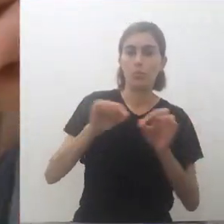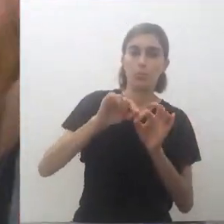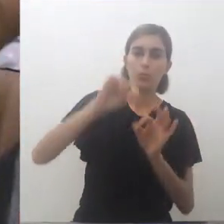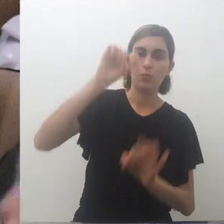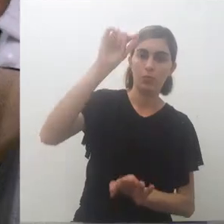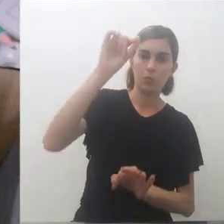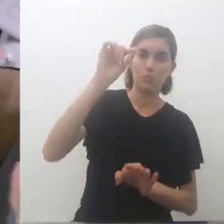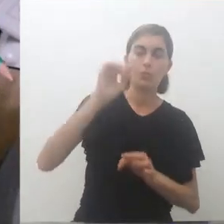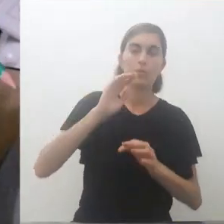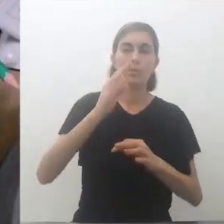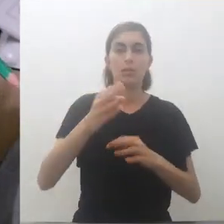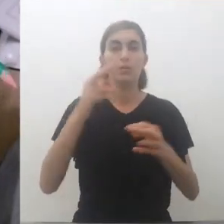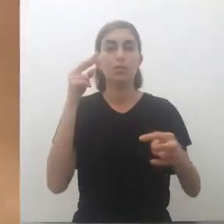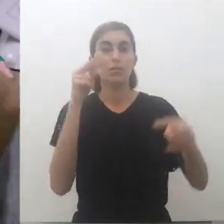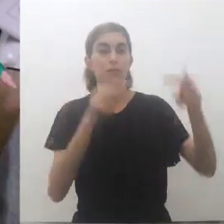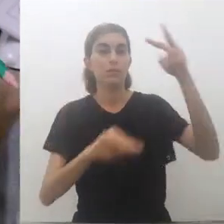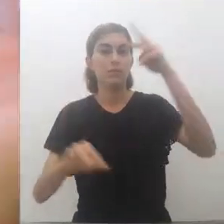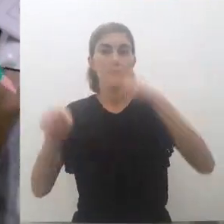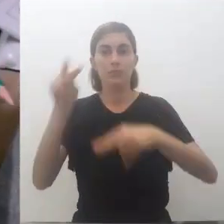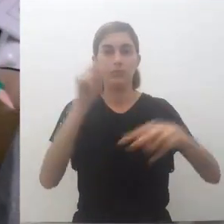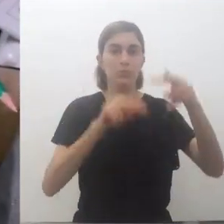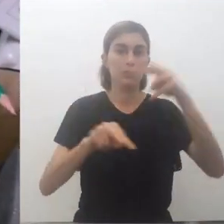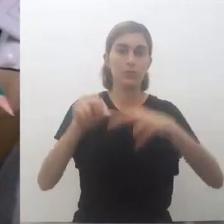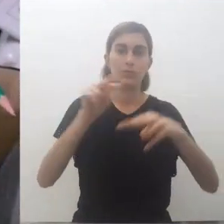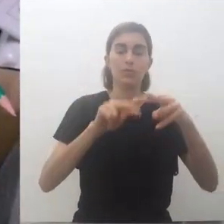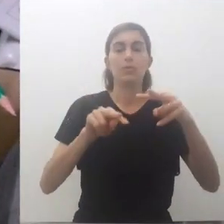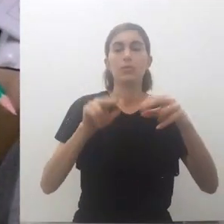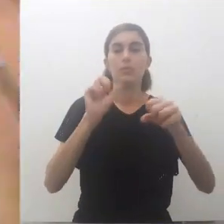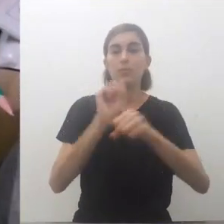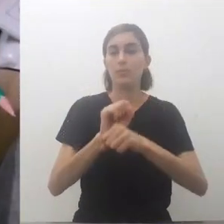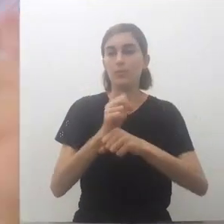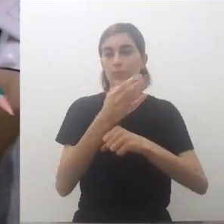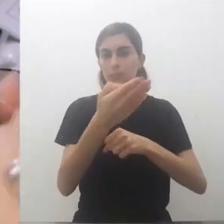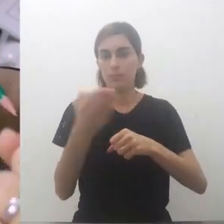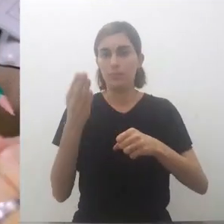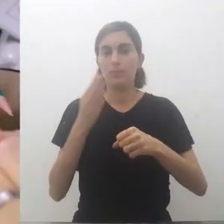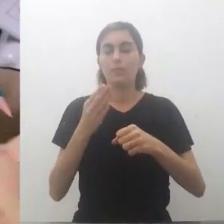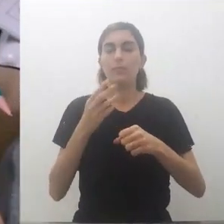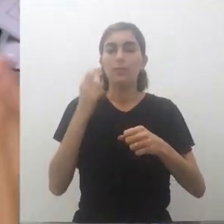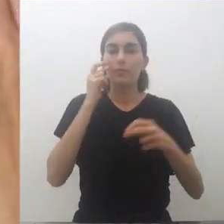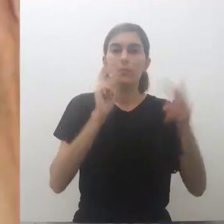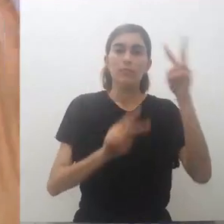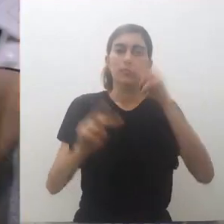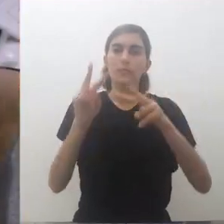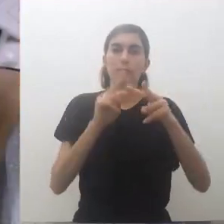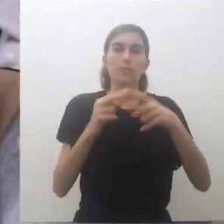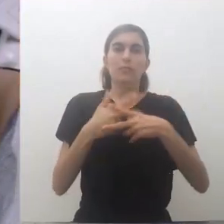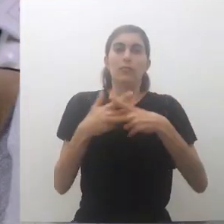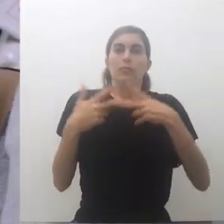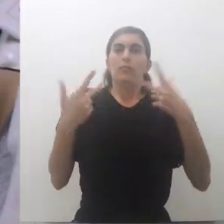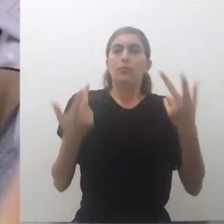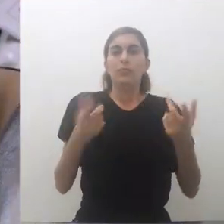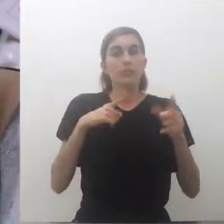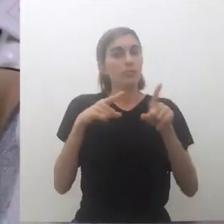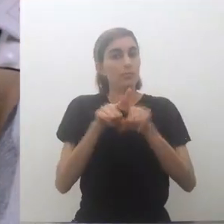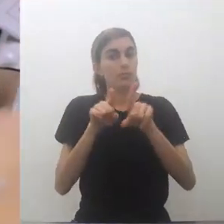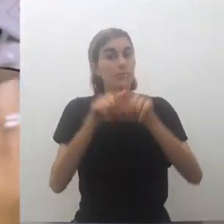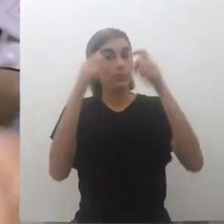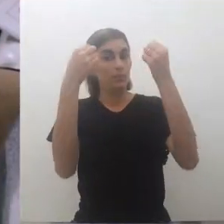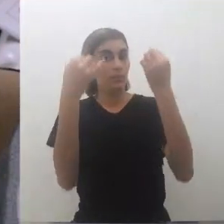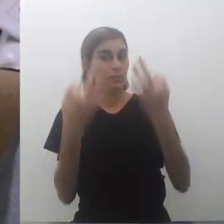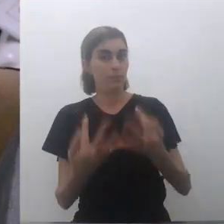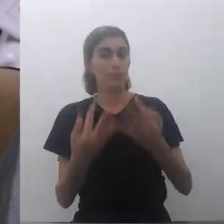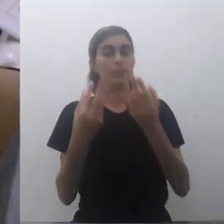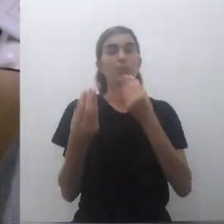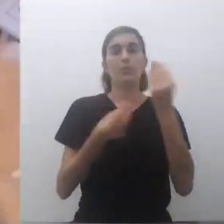a visão meio que estaciona ali. Eu vejo os elementos e defino o